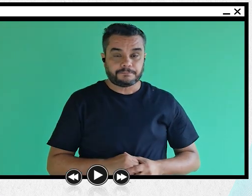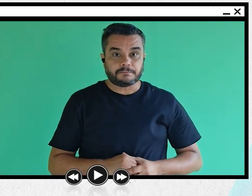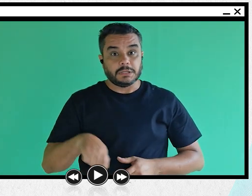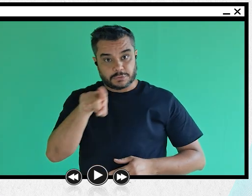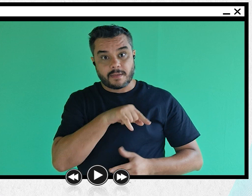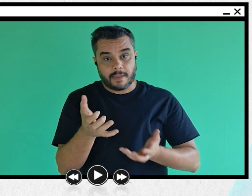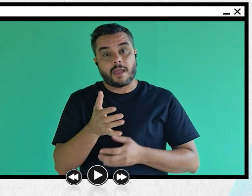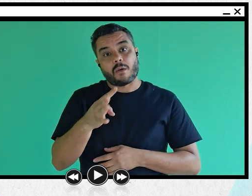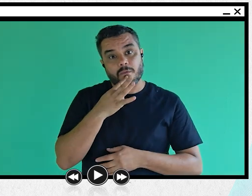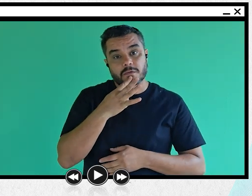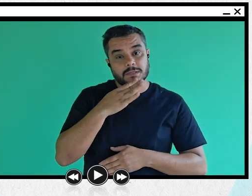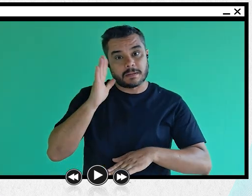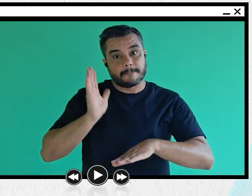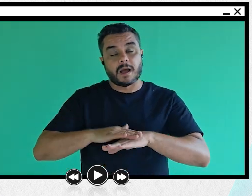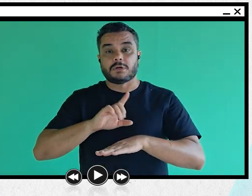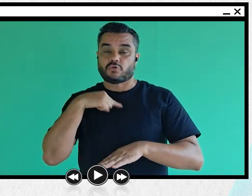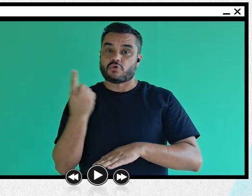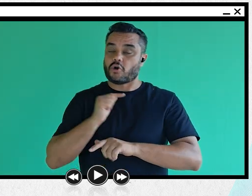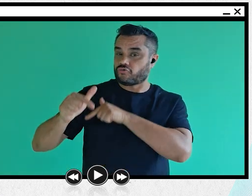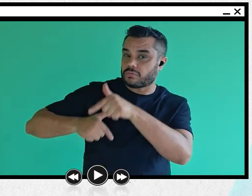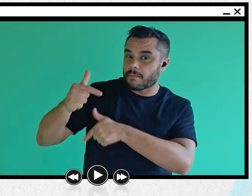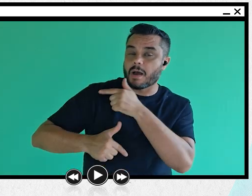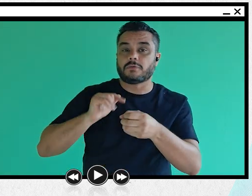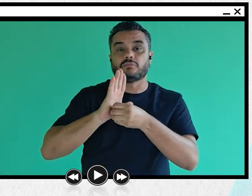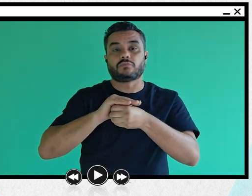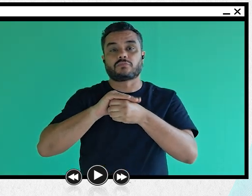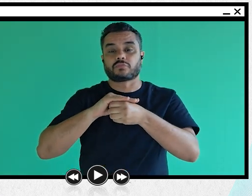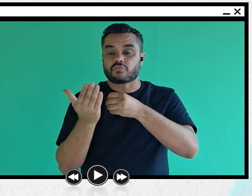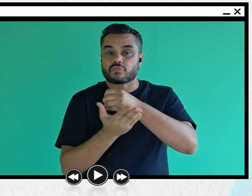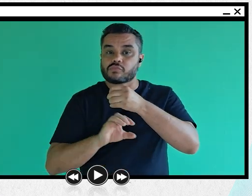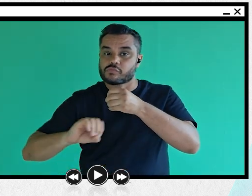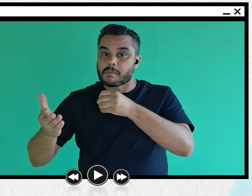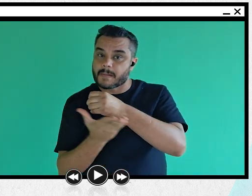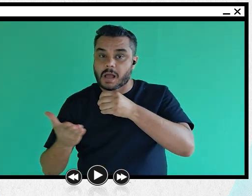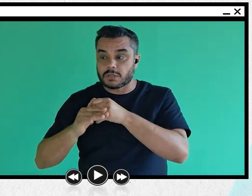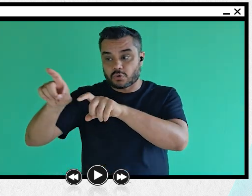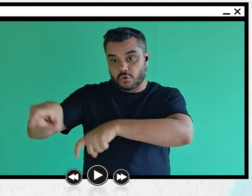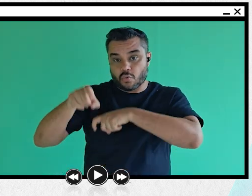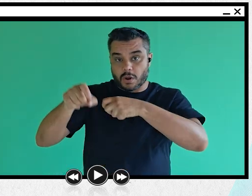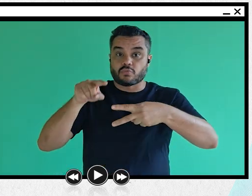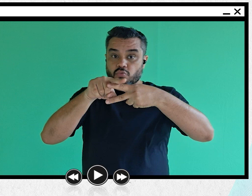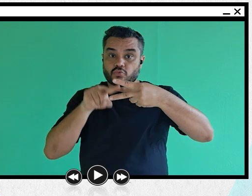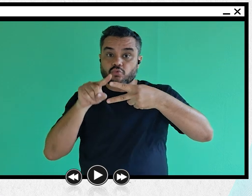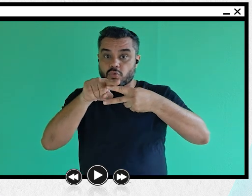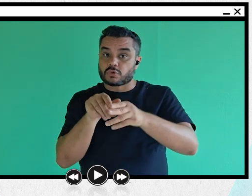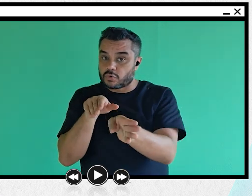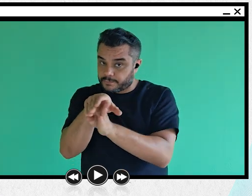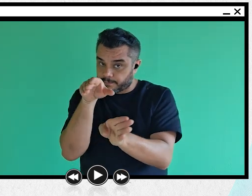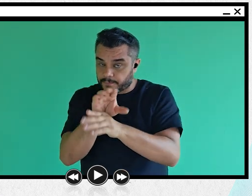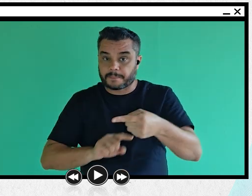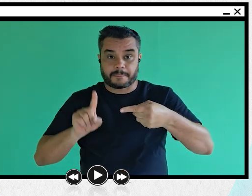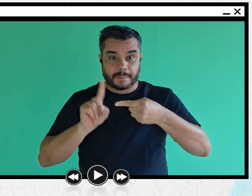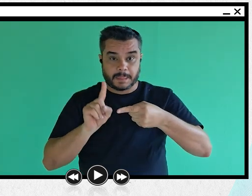se você quiser conhecer um pouquinho mais a respeito do nosso trabalho sobre saneamento básico rural, eu recomendo duas coisas a se fazer.